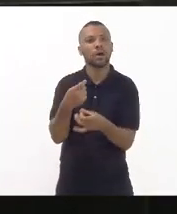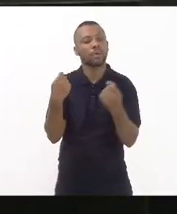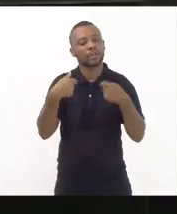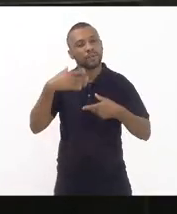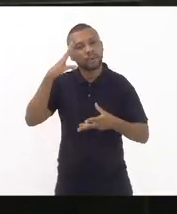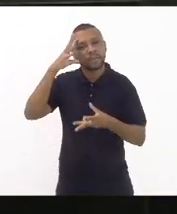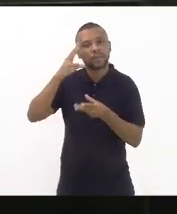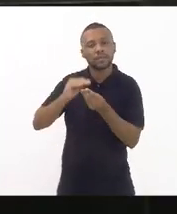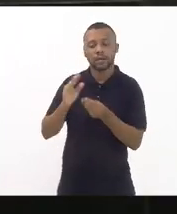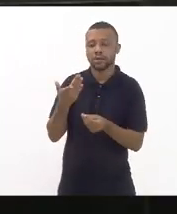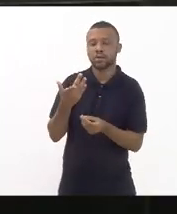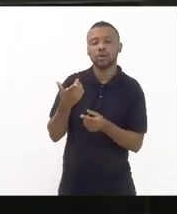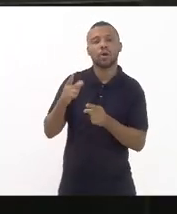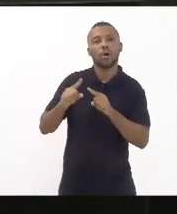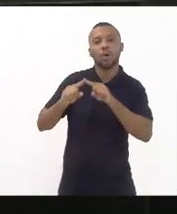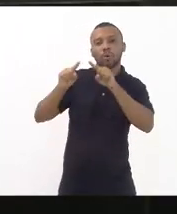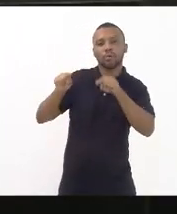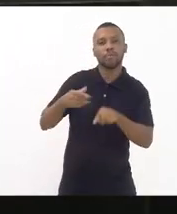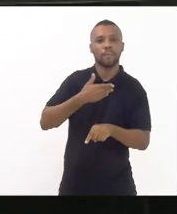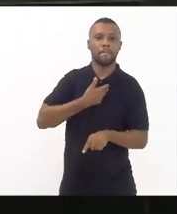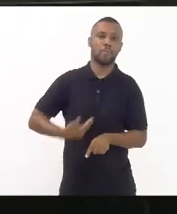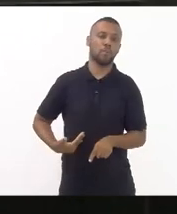serviço público, que foi tão